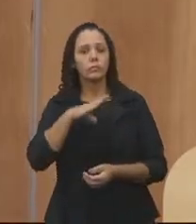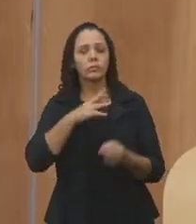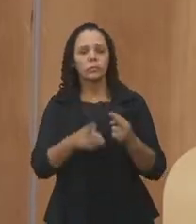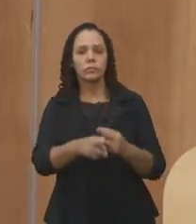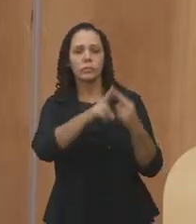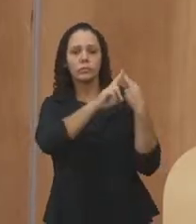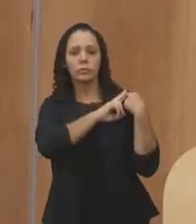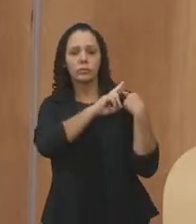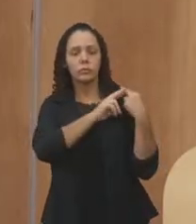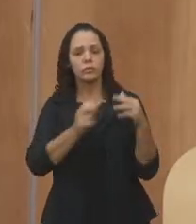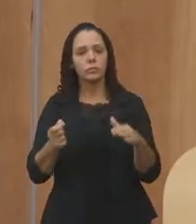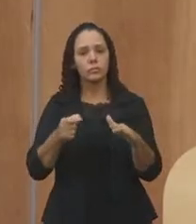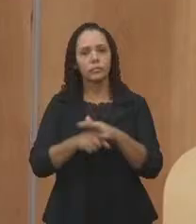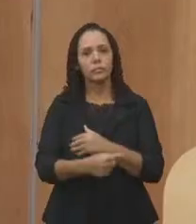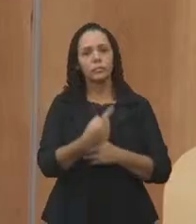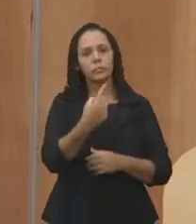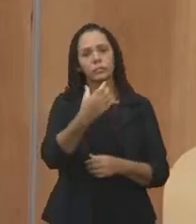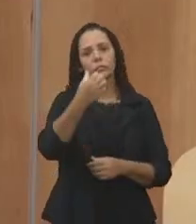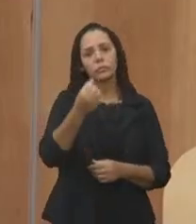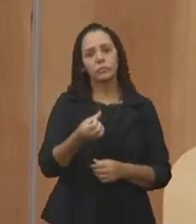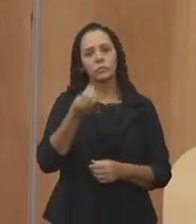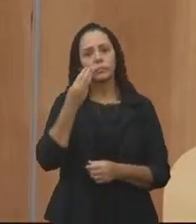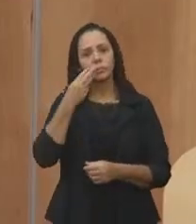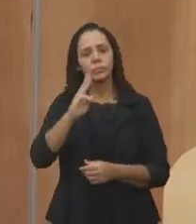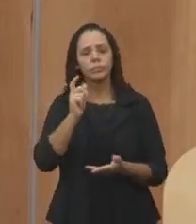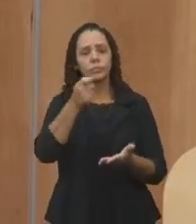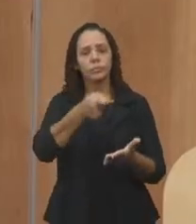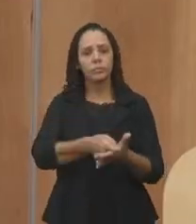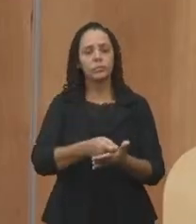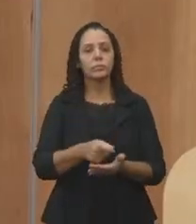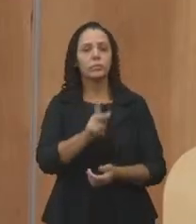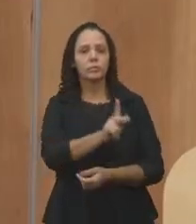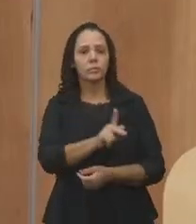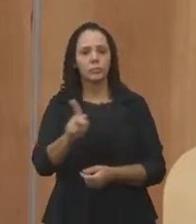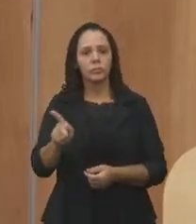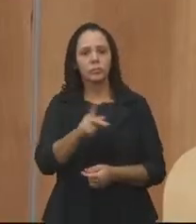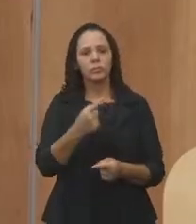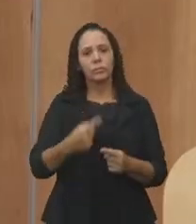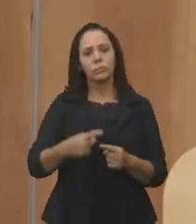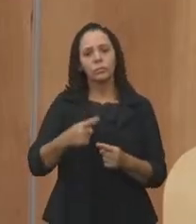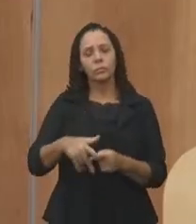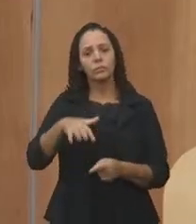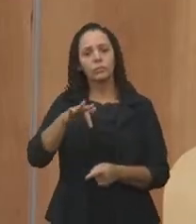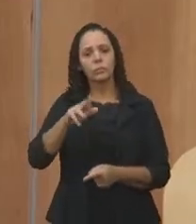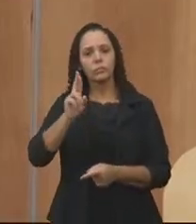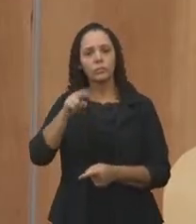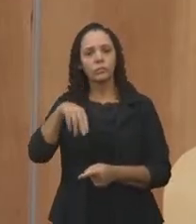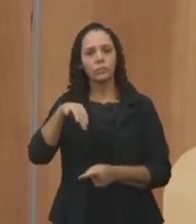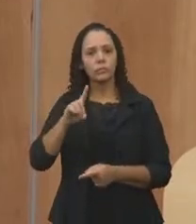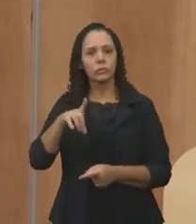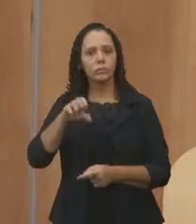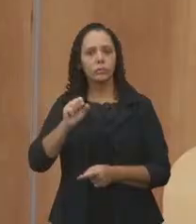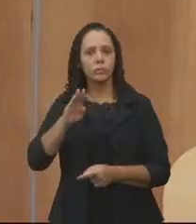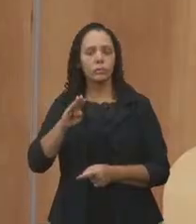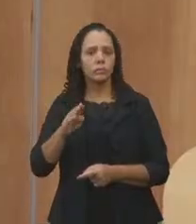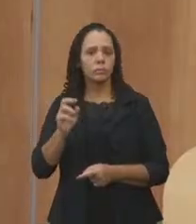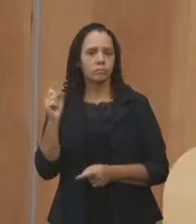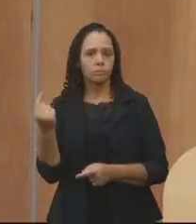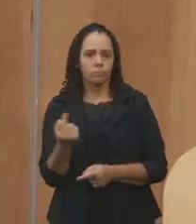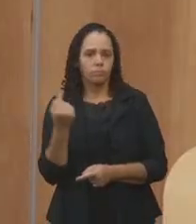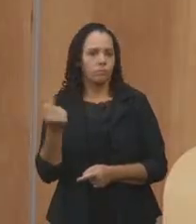milhões para a folha salarial de professores com recurso próprio, porque o Fundeb ele não é suficiente para cobrir, somente a folha